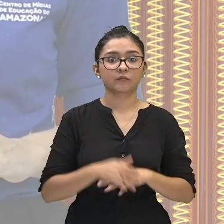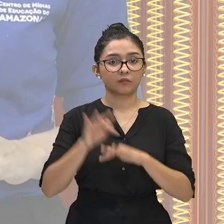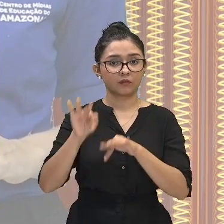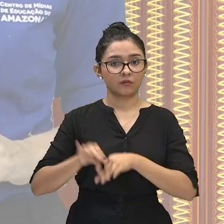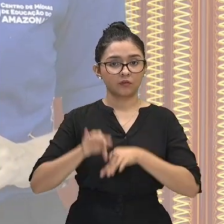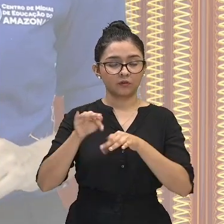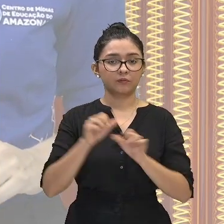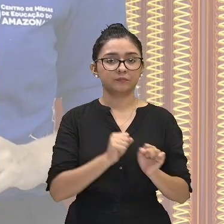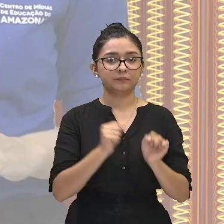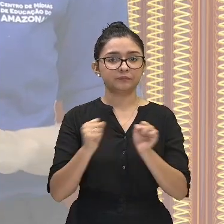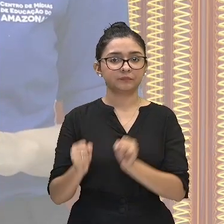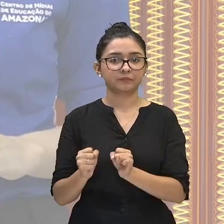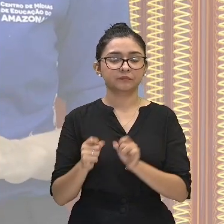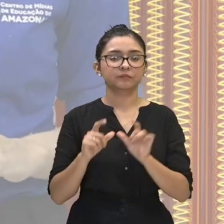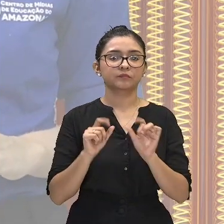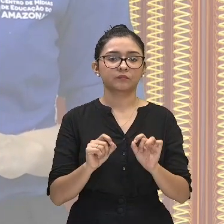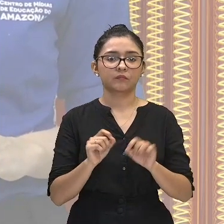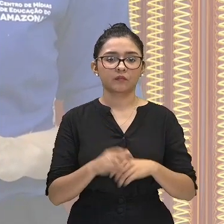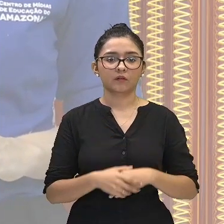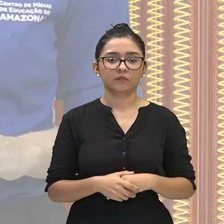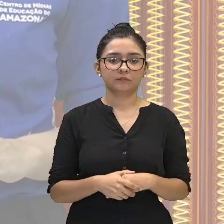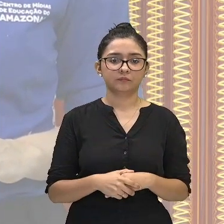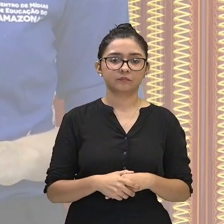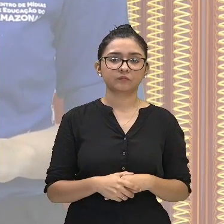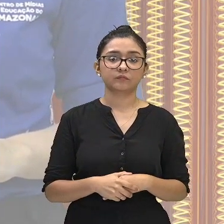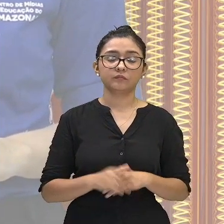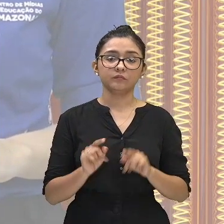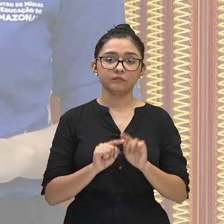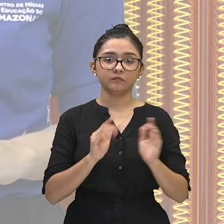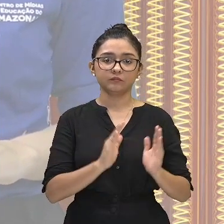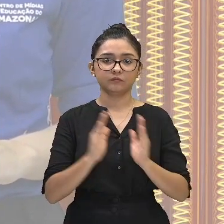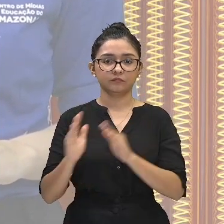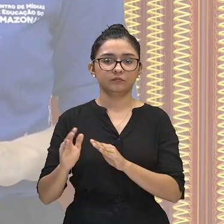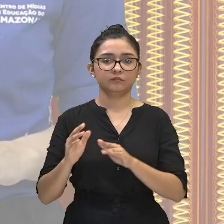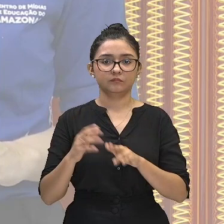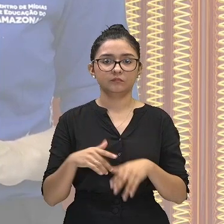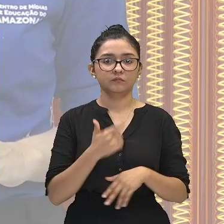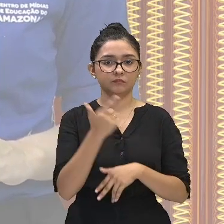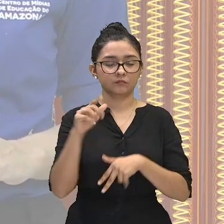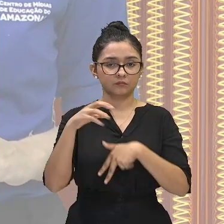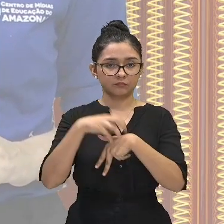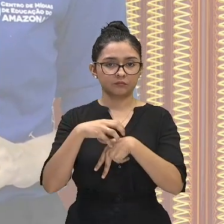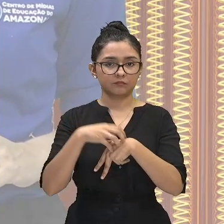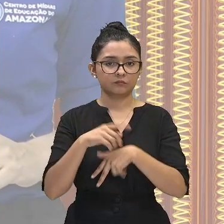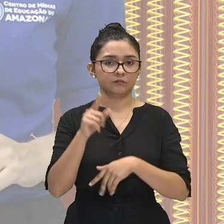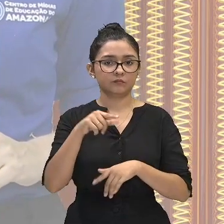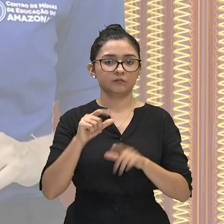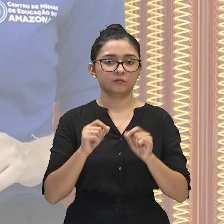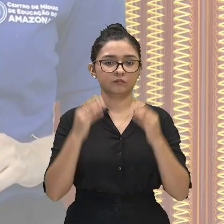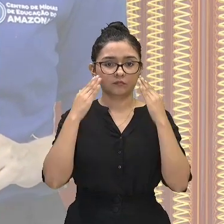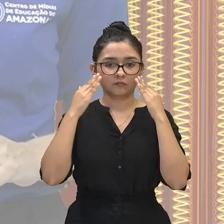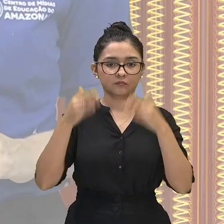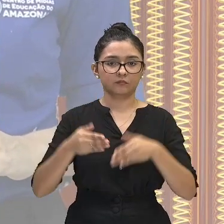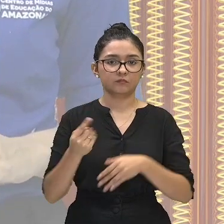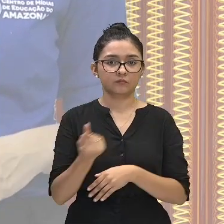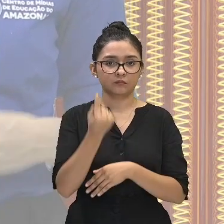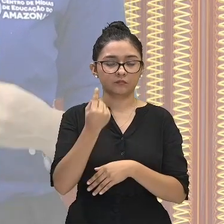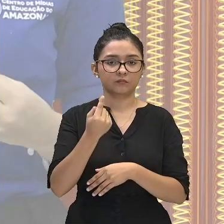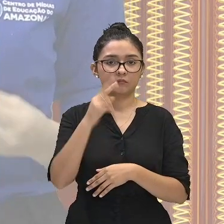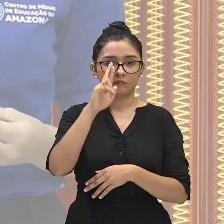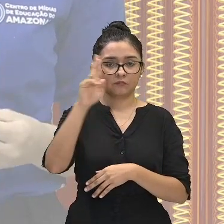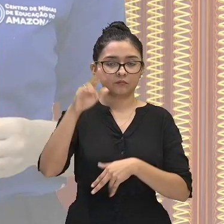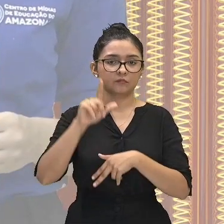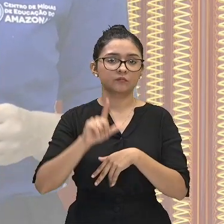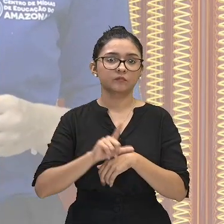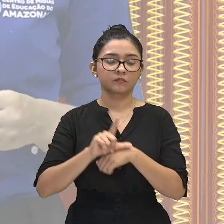ele é descentralizado, enquanto que nas monarquias nacionais o poder é centralizado. Em